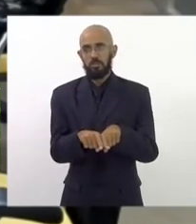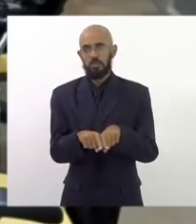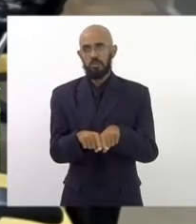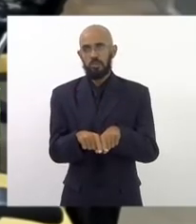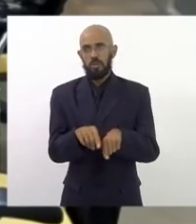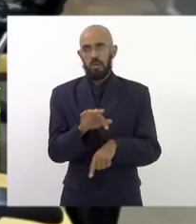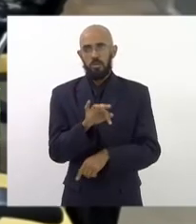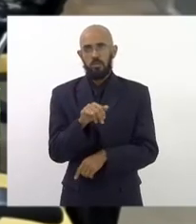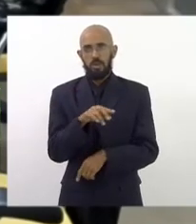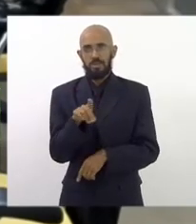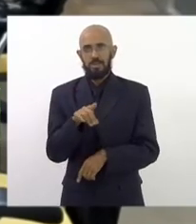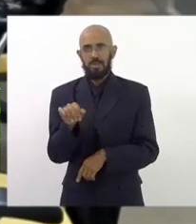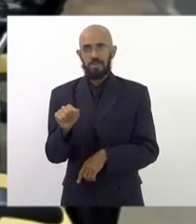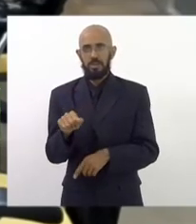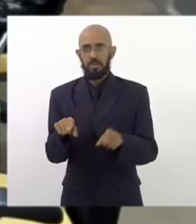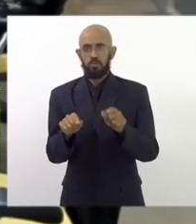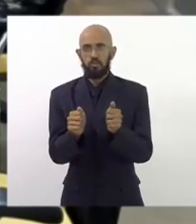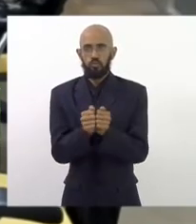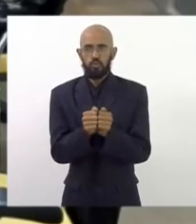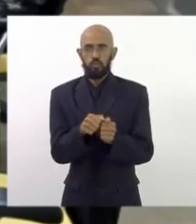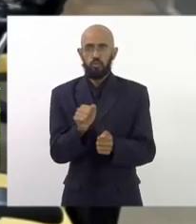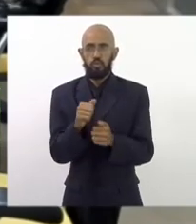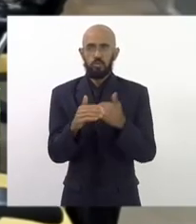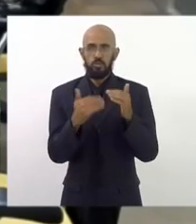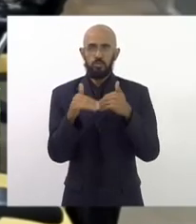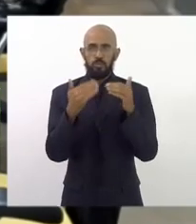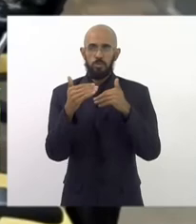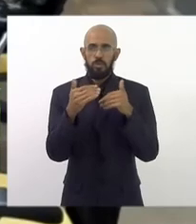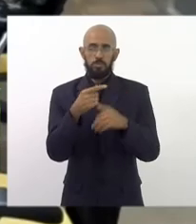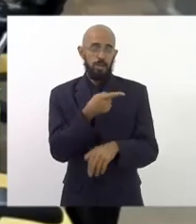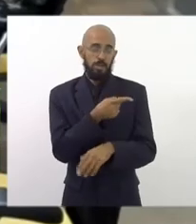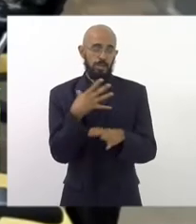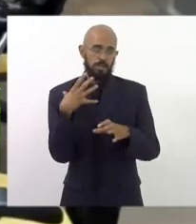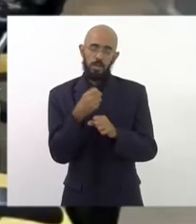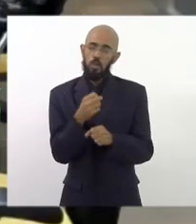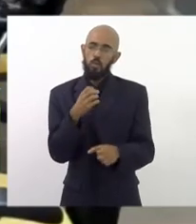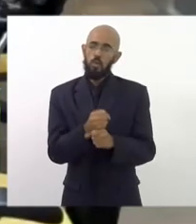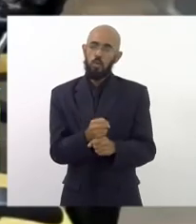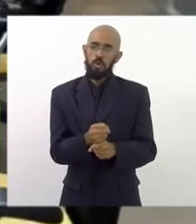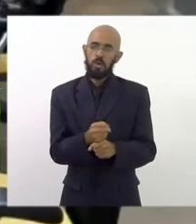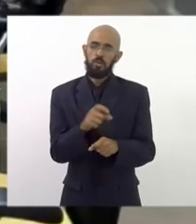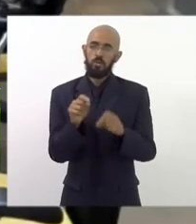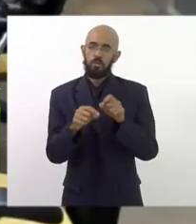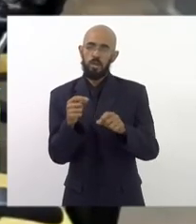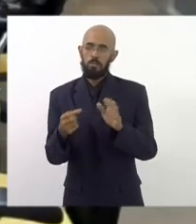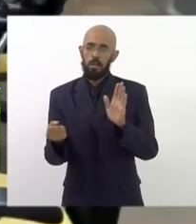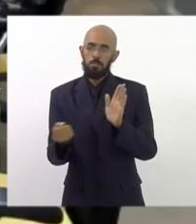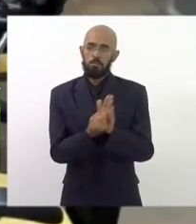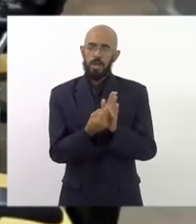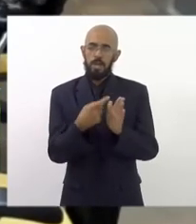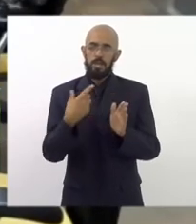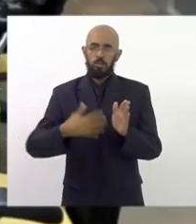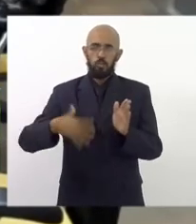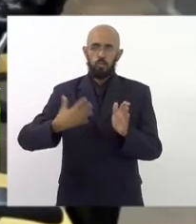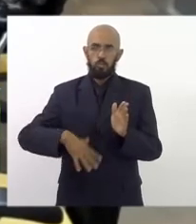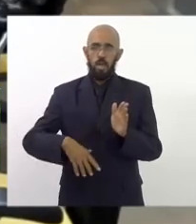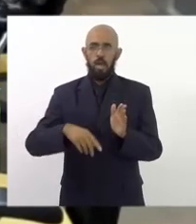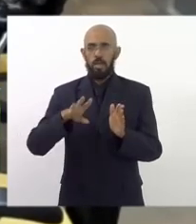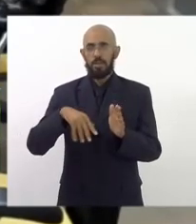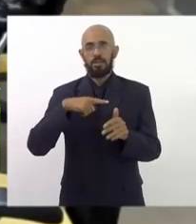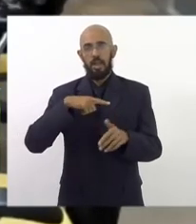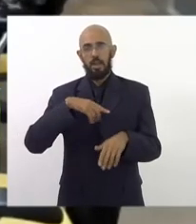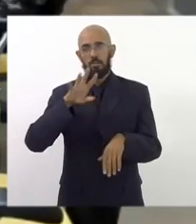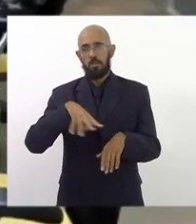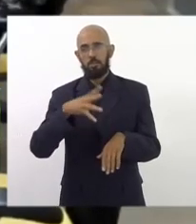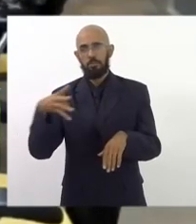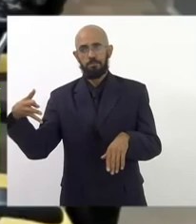fazenda e desenvolvimento, para eles calcularem o impacto. O Joilson, ele tem uma matriz, ainda que não